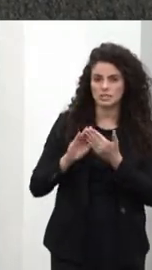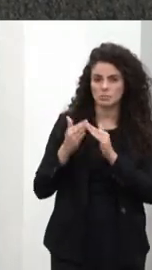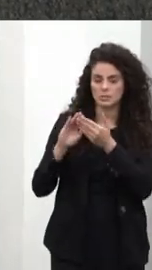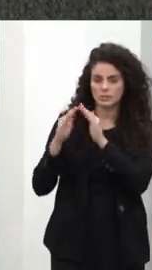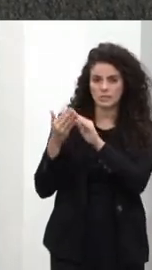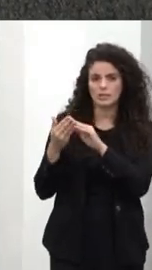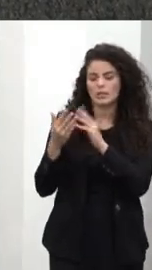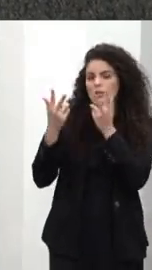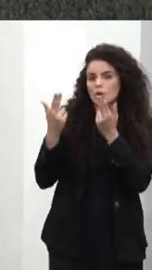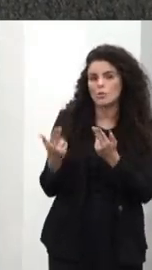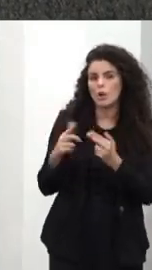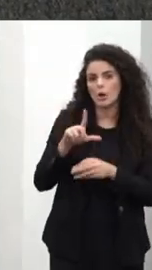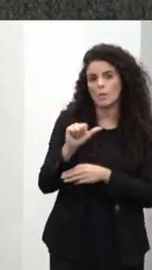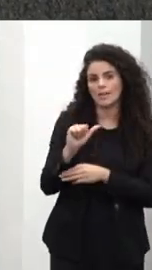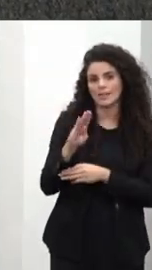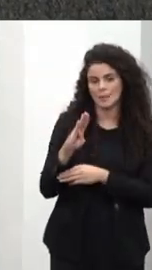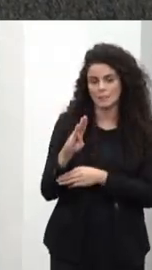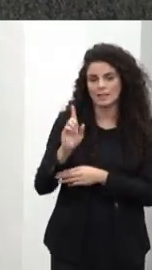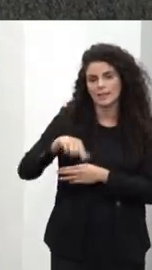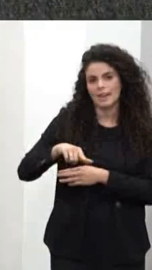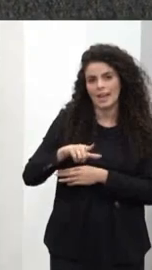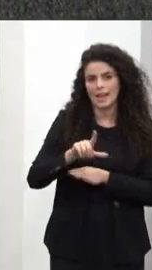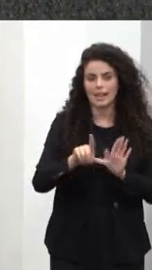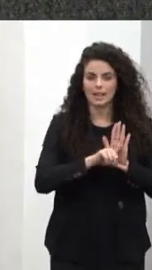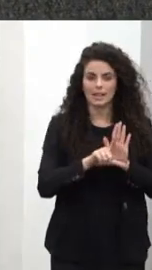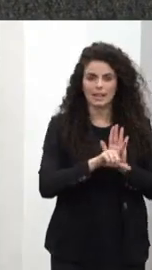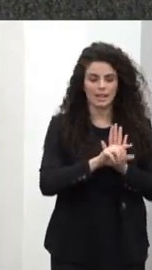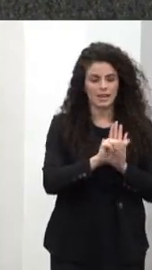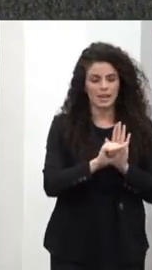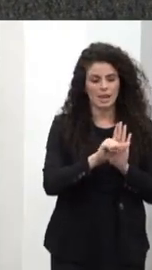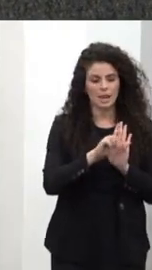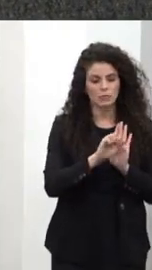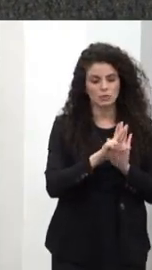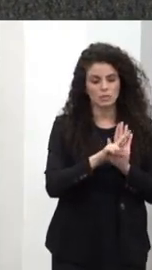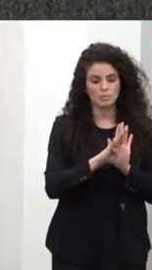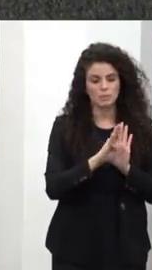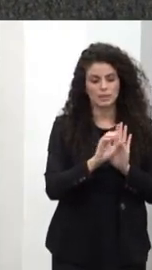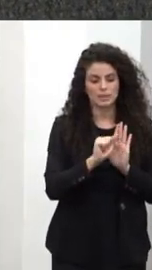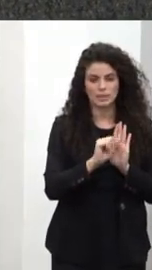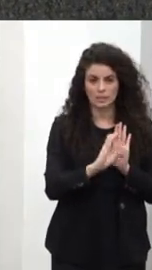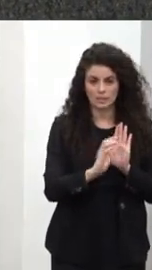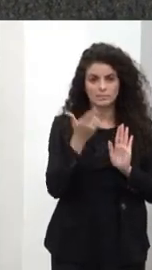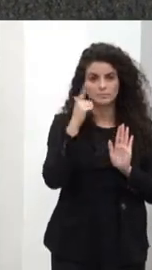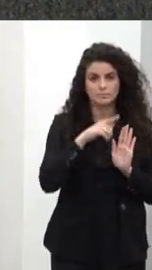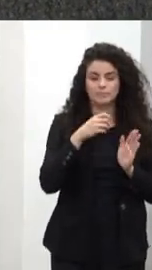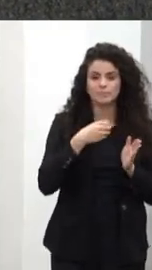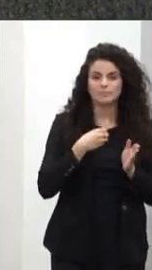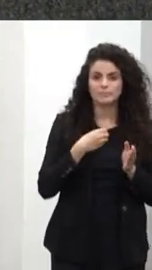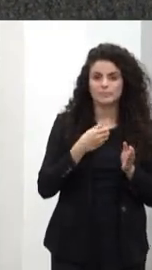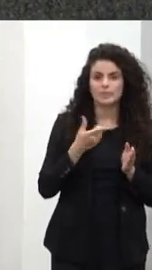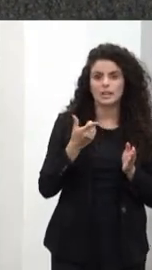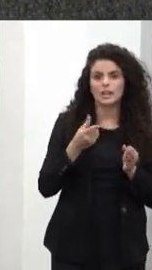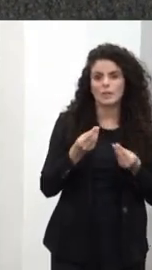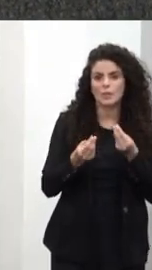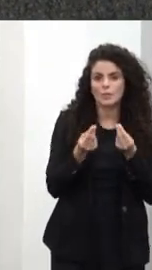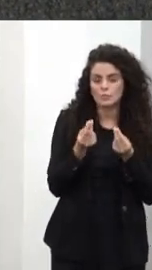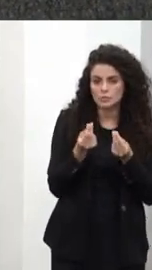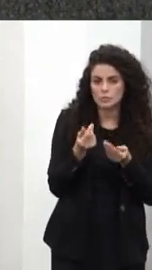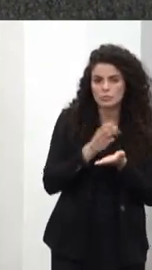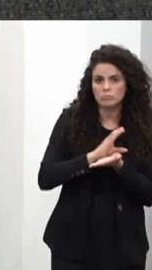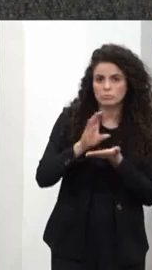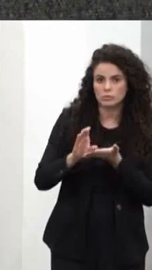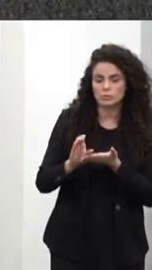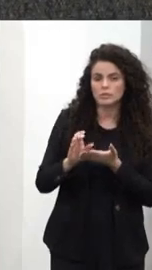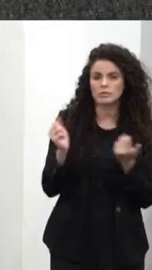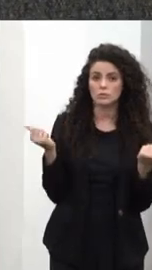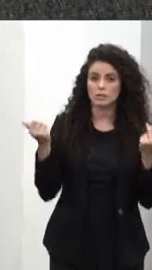na lei de Blan eu não estava aqui mas a fundação foi capaz de atender por meio do setorial do hip